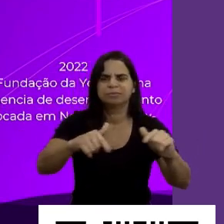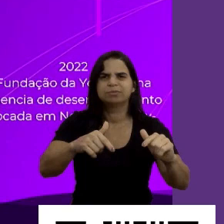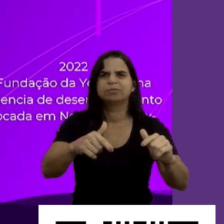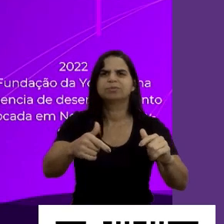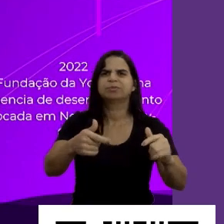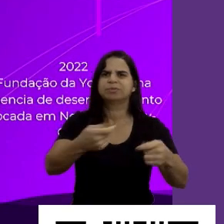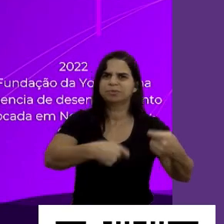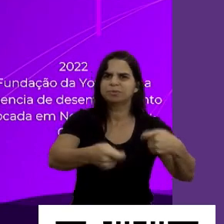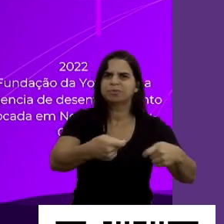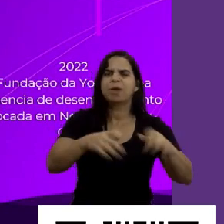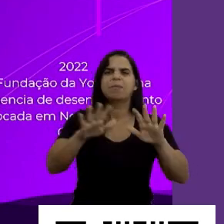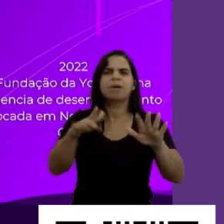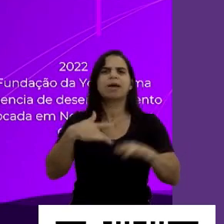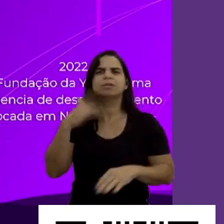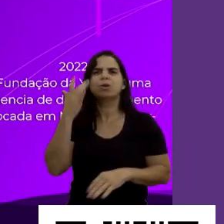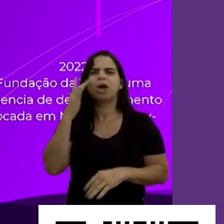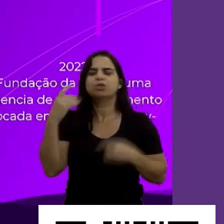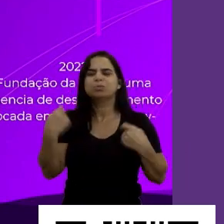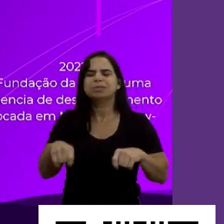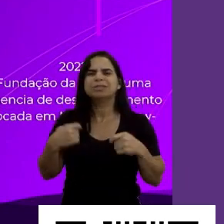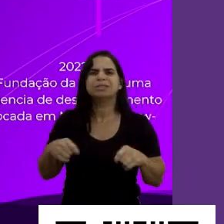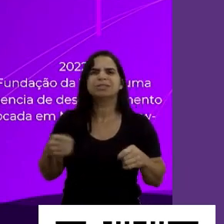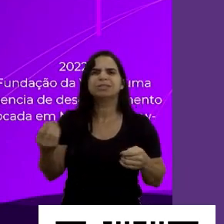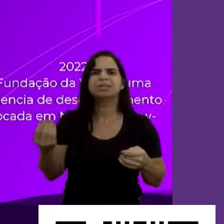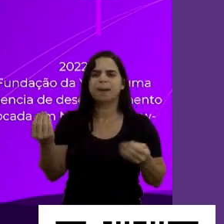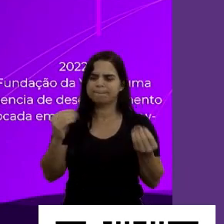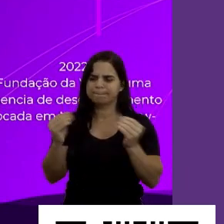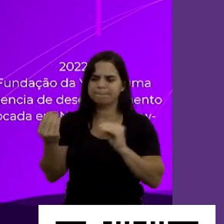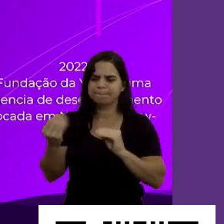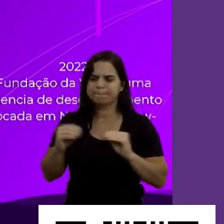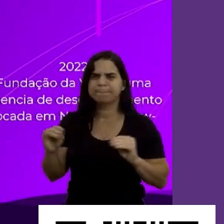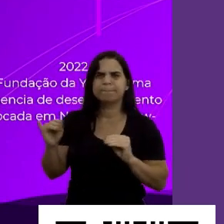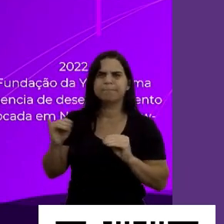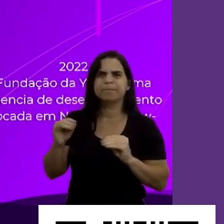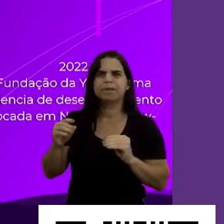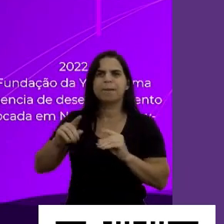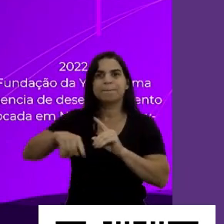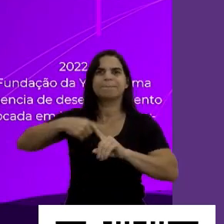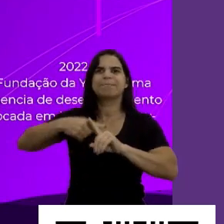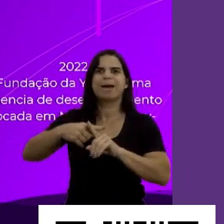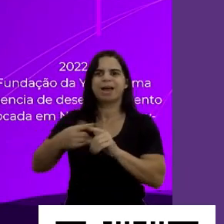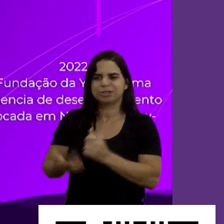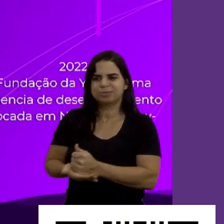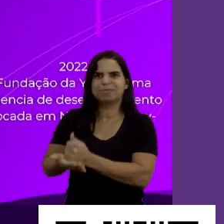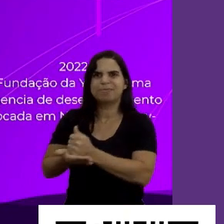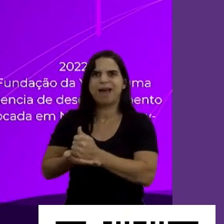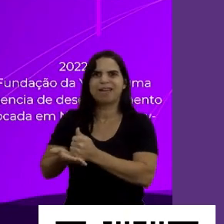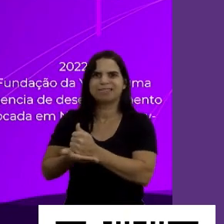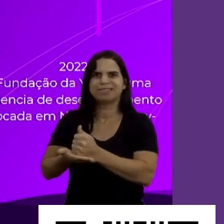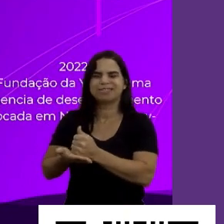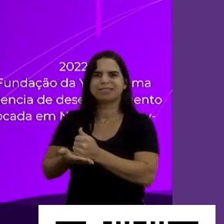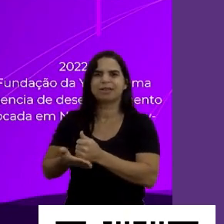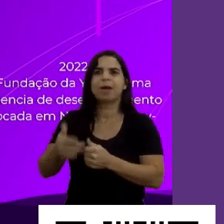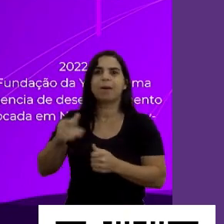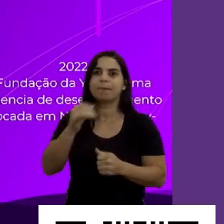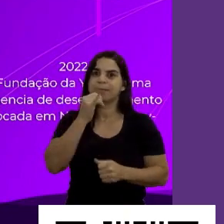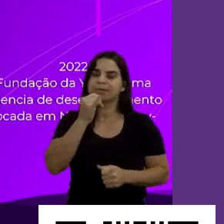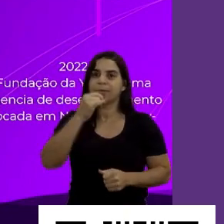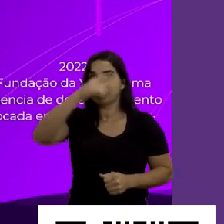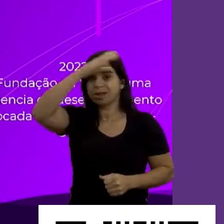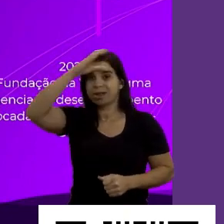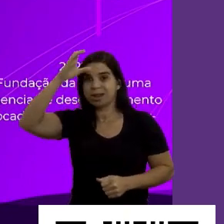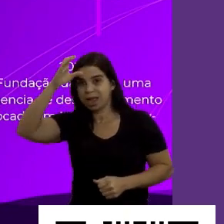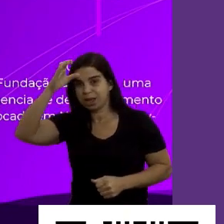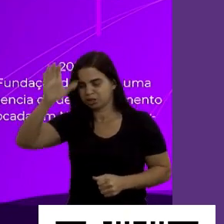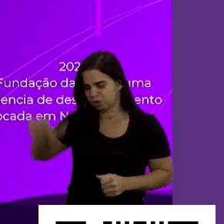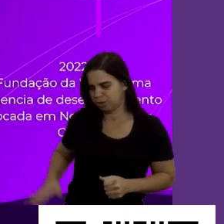precisa apimentar mais essa ideia aí lá mas porque eu falei para o cliente tirar o dinheiro do bolso dele e